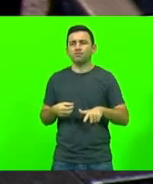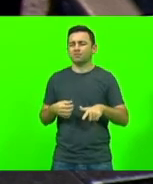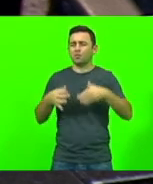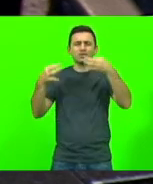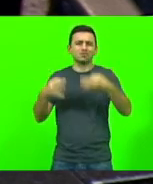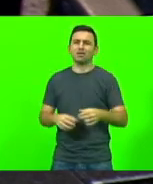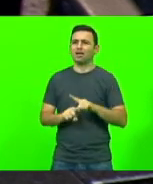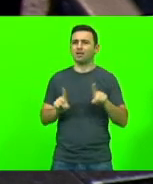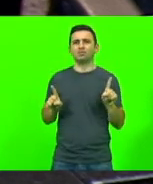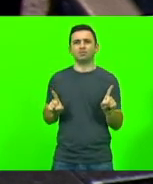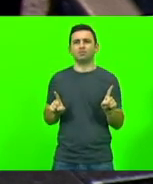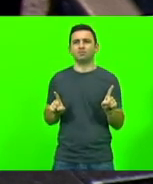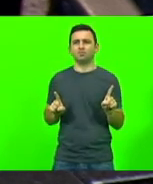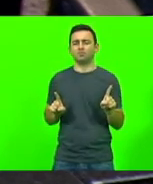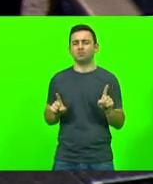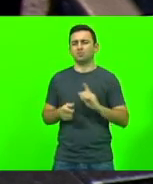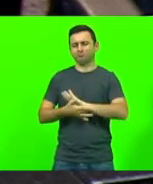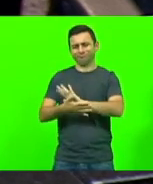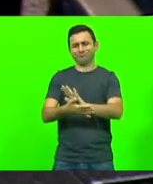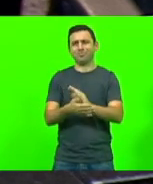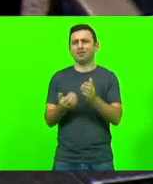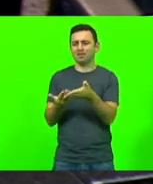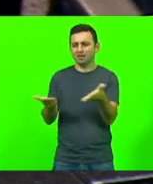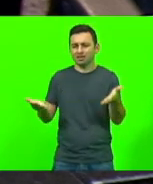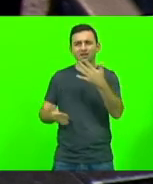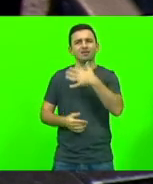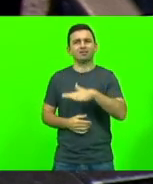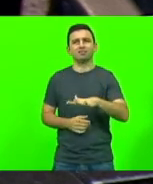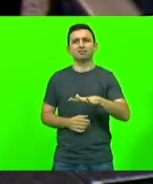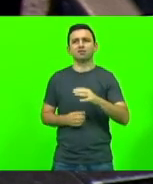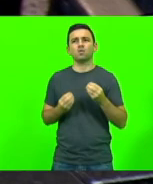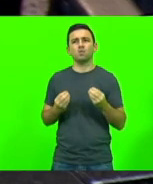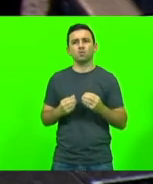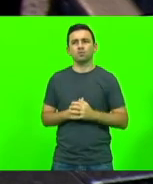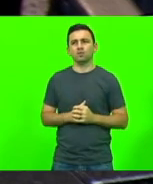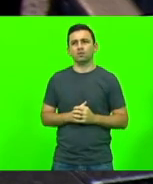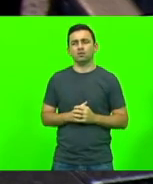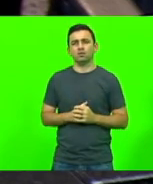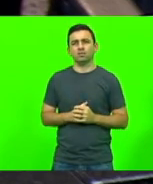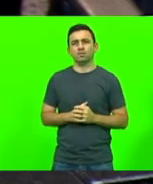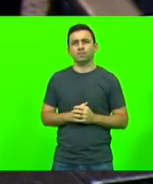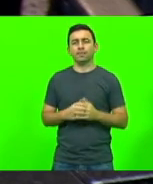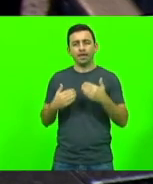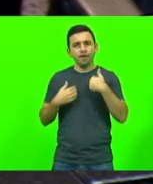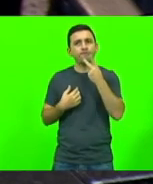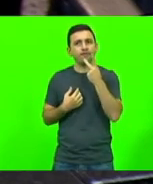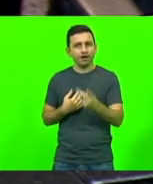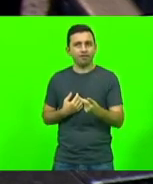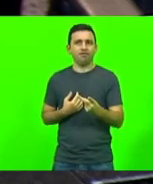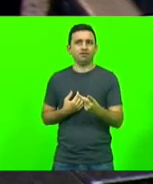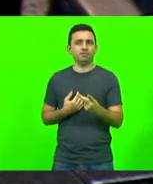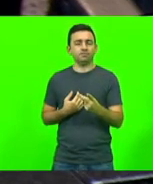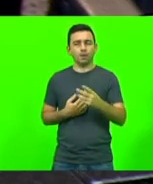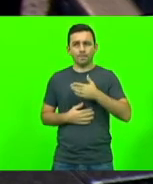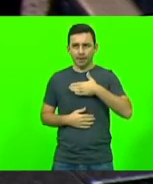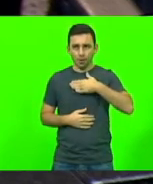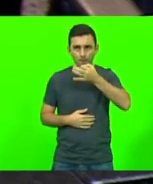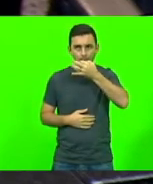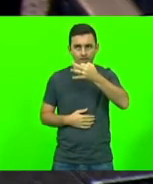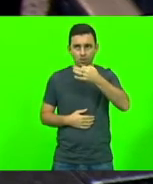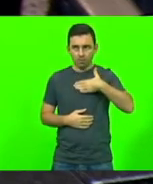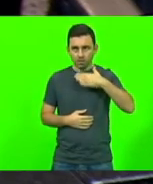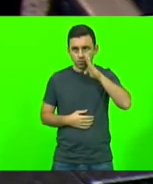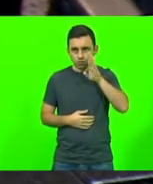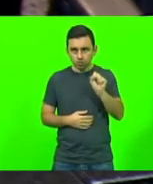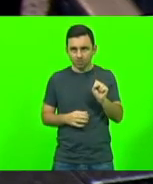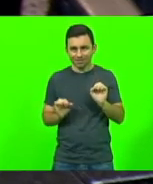insensata e cruel com os nossos pequenos. E quando eu digo para vocês que isso não é opinião do deputado Bruno e não é